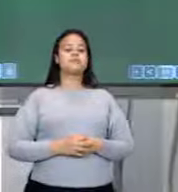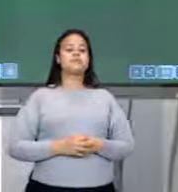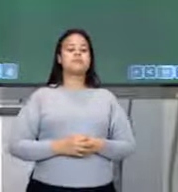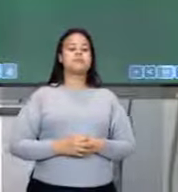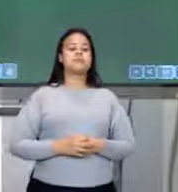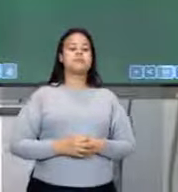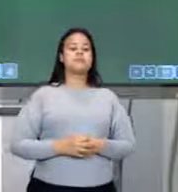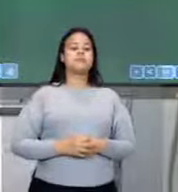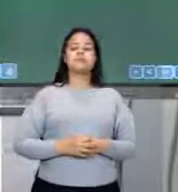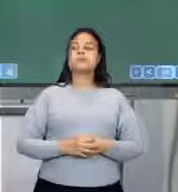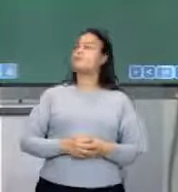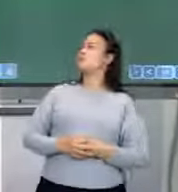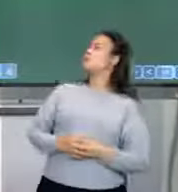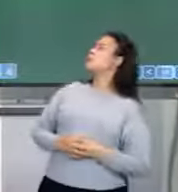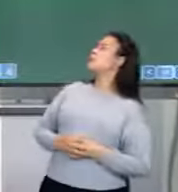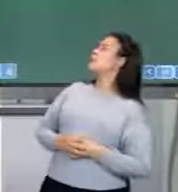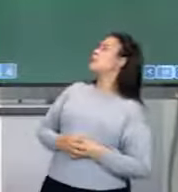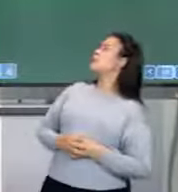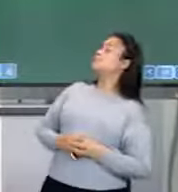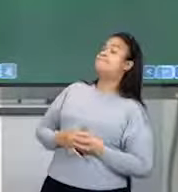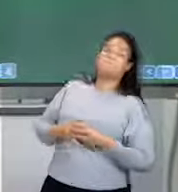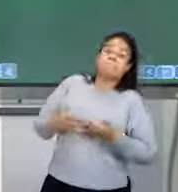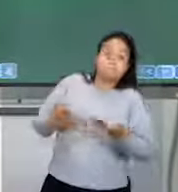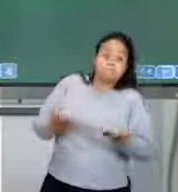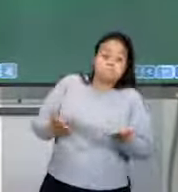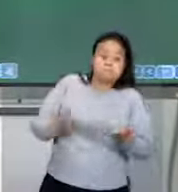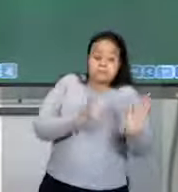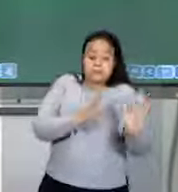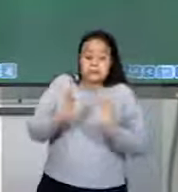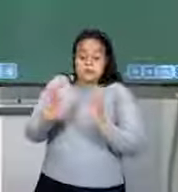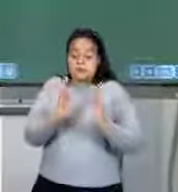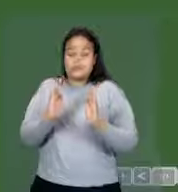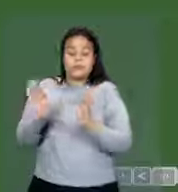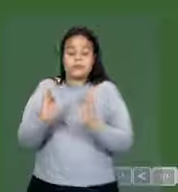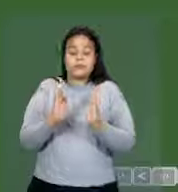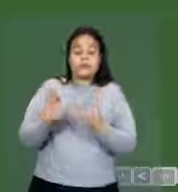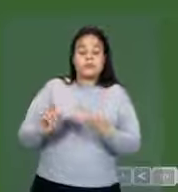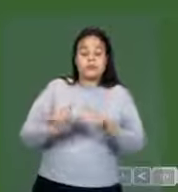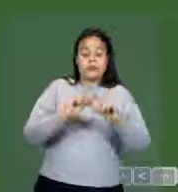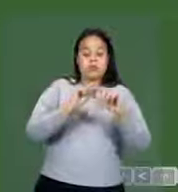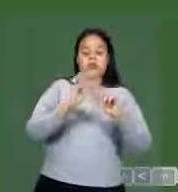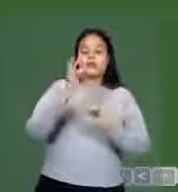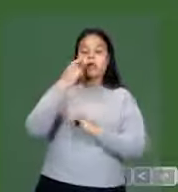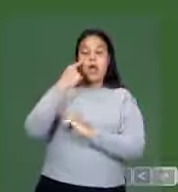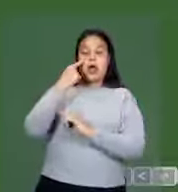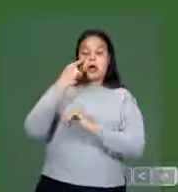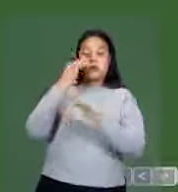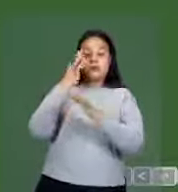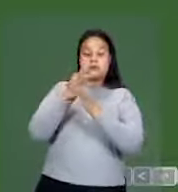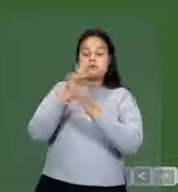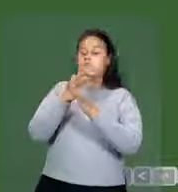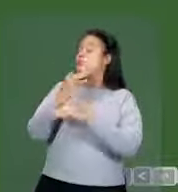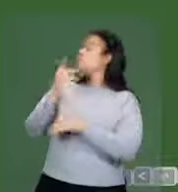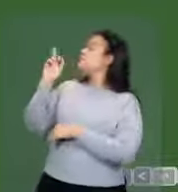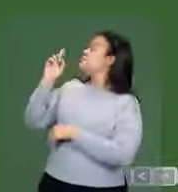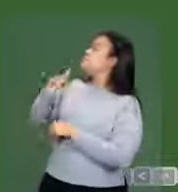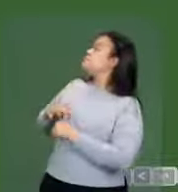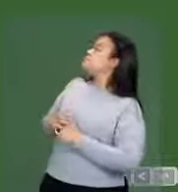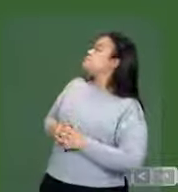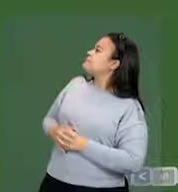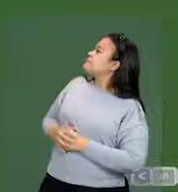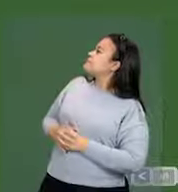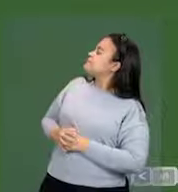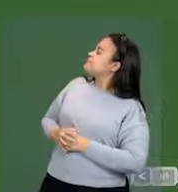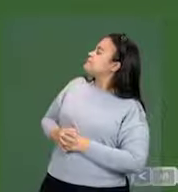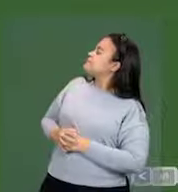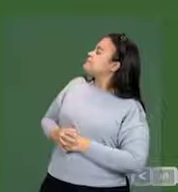Então, durante um intervalo de tempo, ΔT, de 2 segundos,